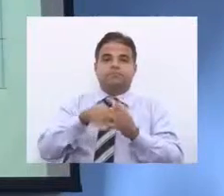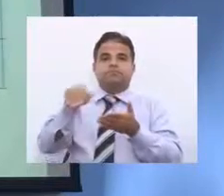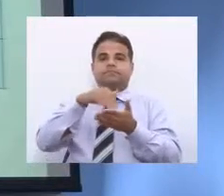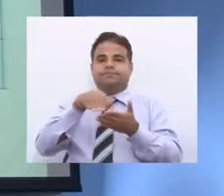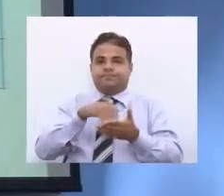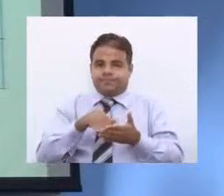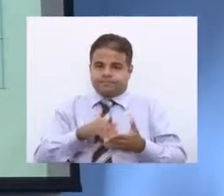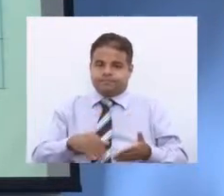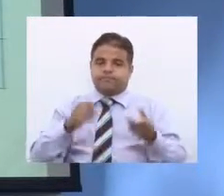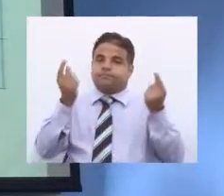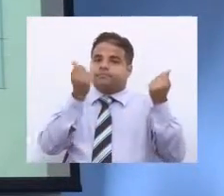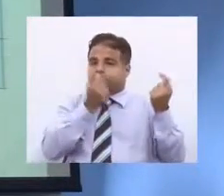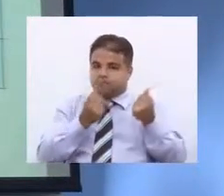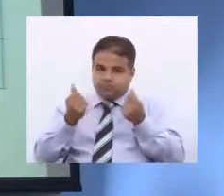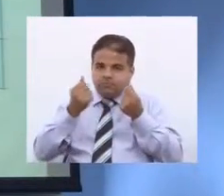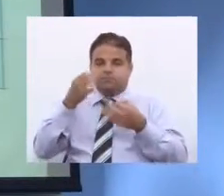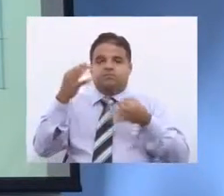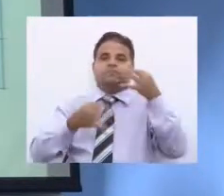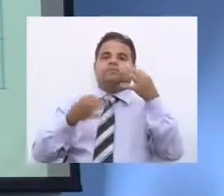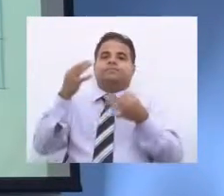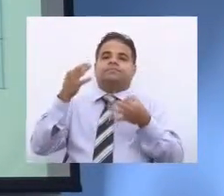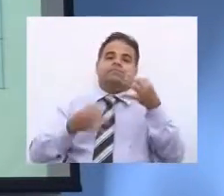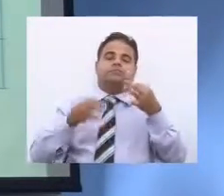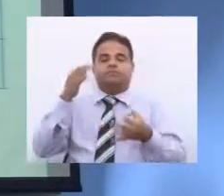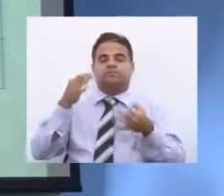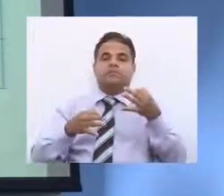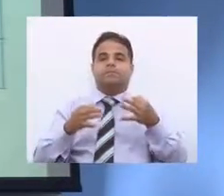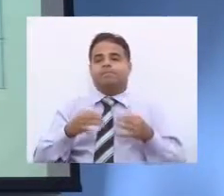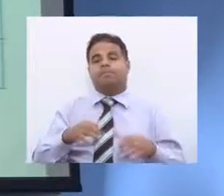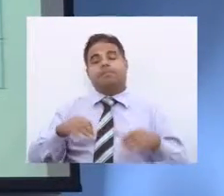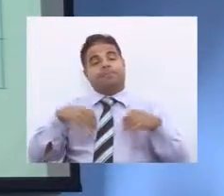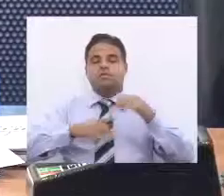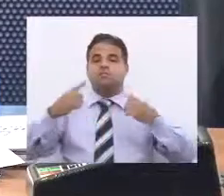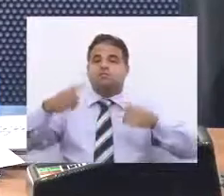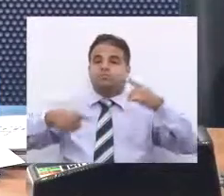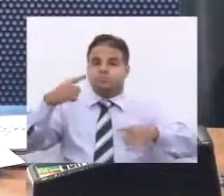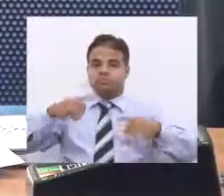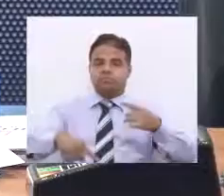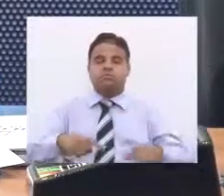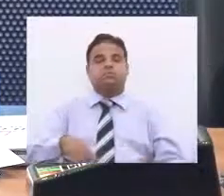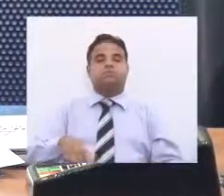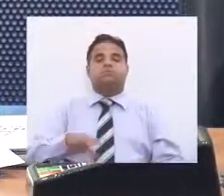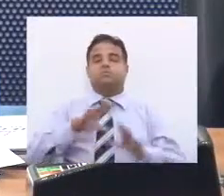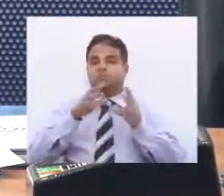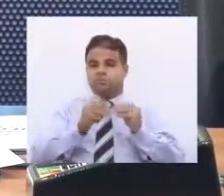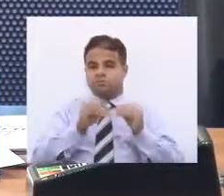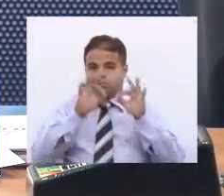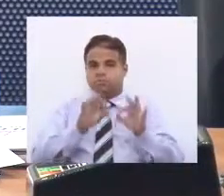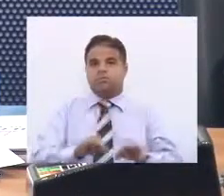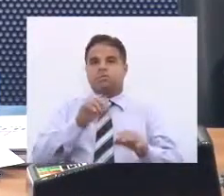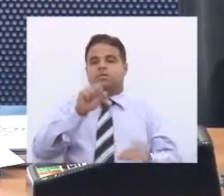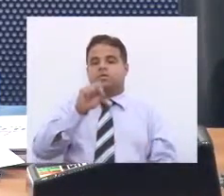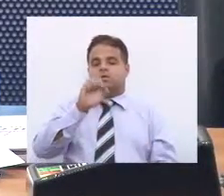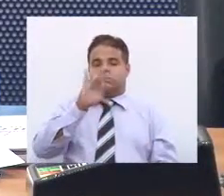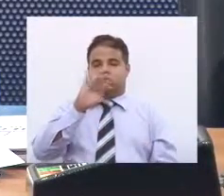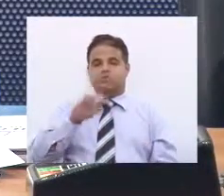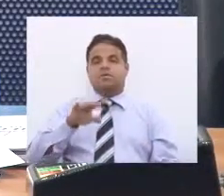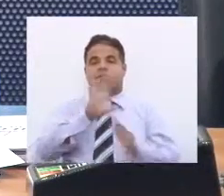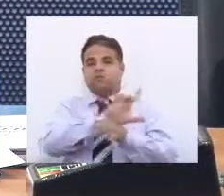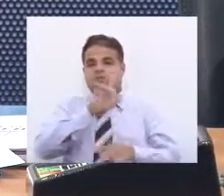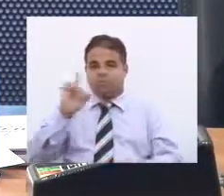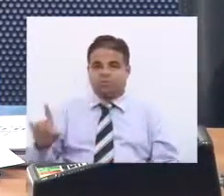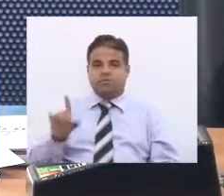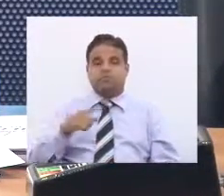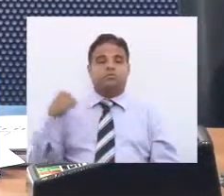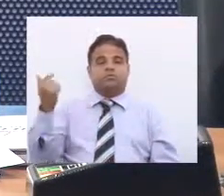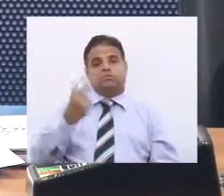R$ 34,8 milhões, uma queda de quase 5% com relação ao ano anterior. Ao comentar o orçamento das coordenadorias, o